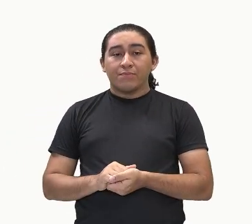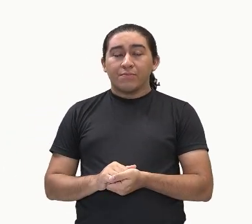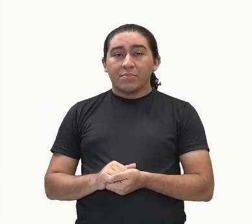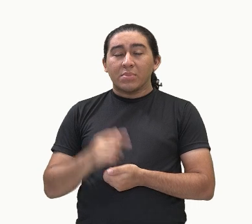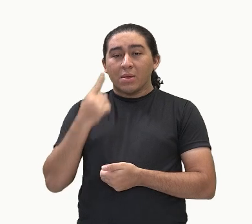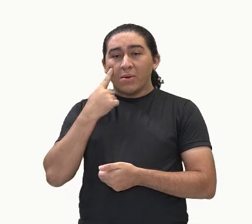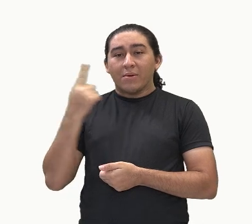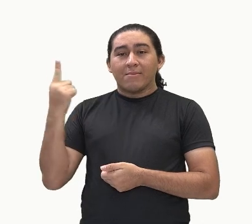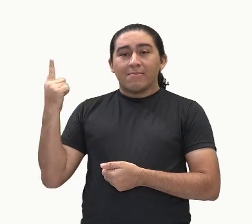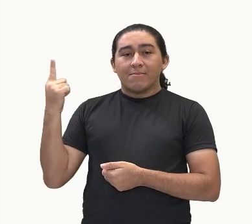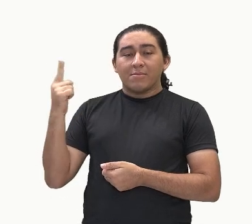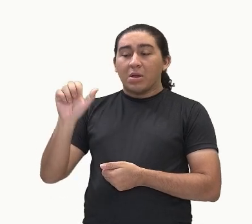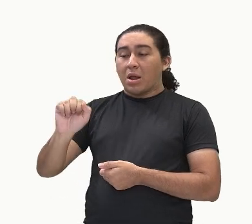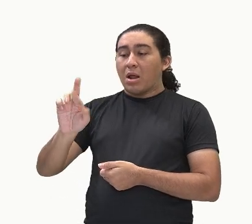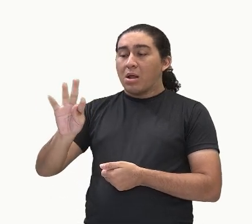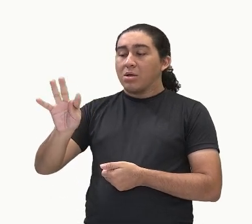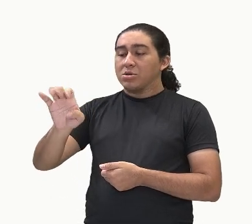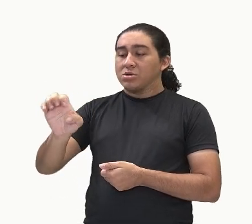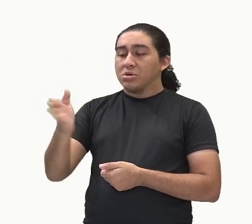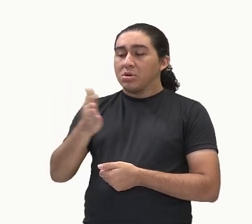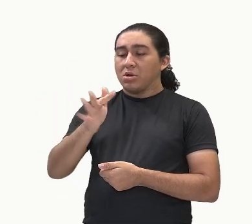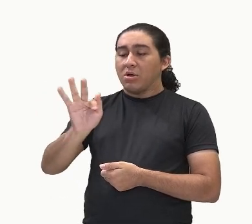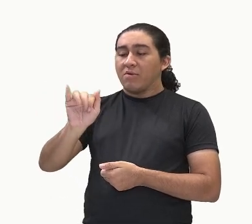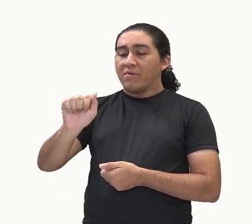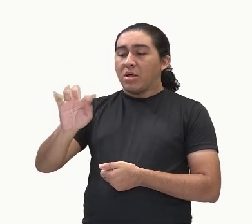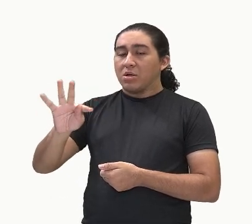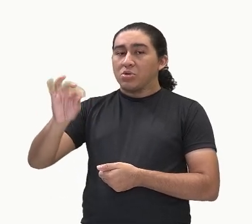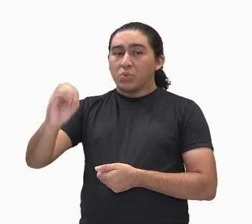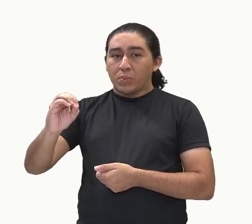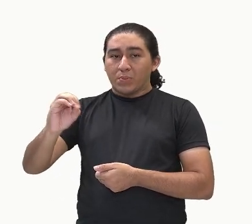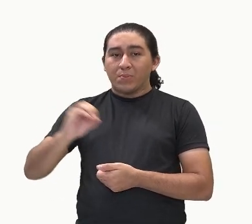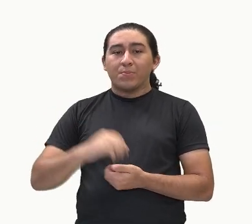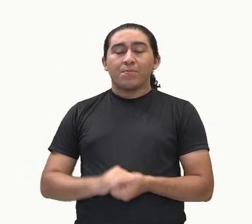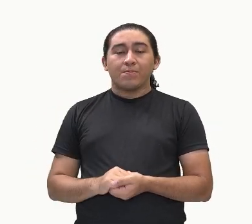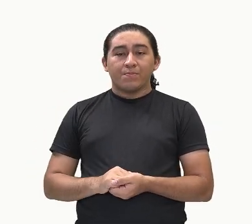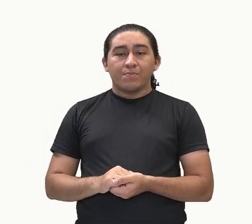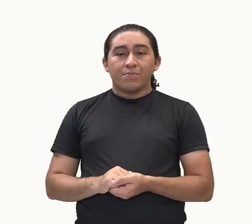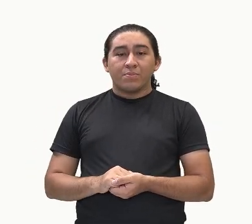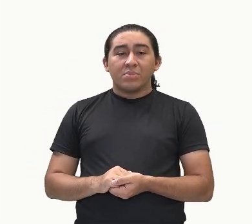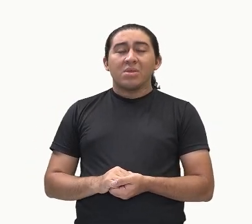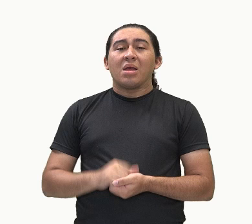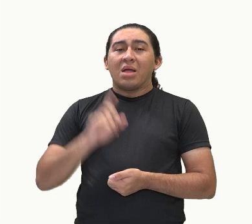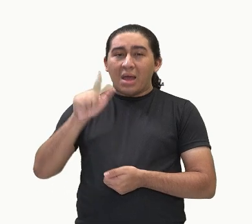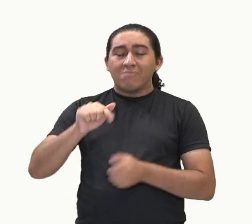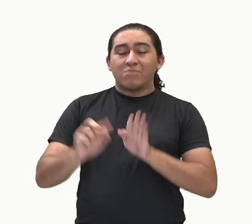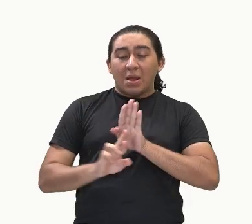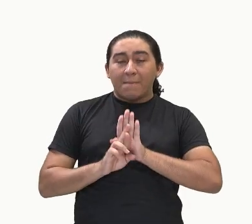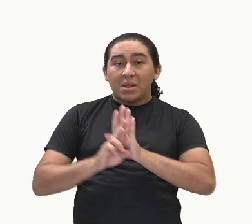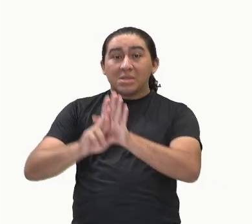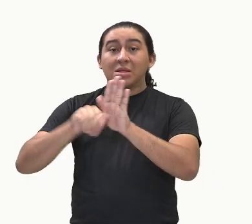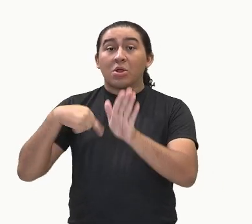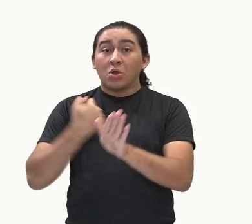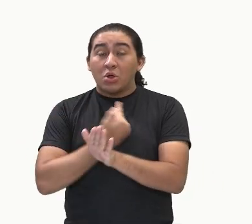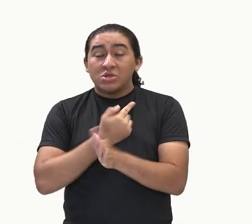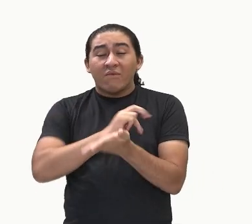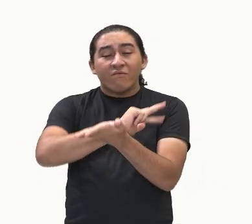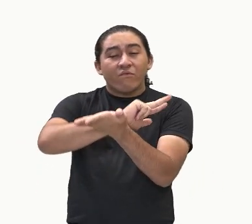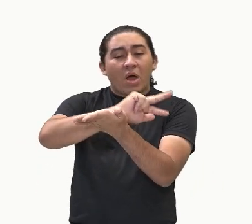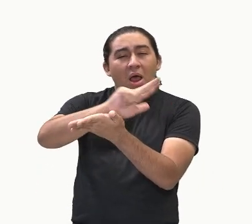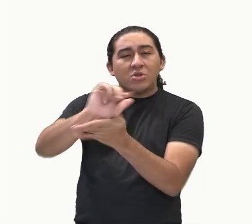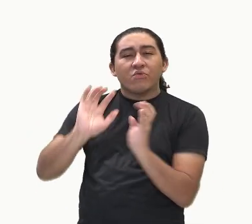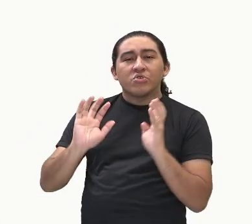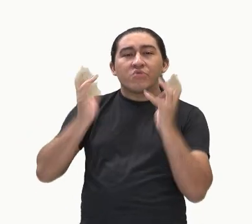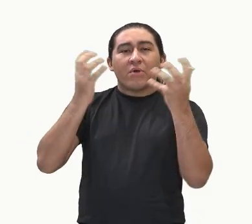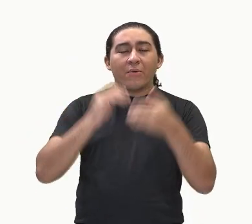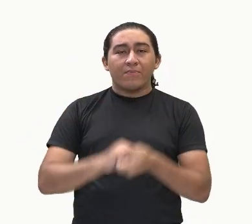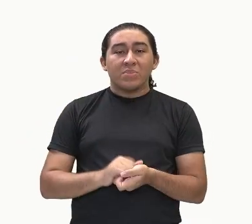que tem uma via que tem nos representado em vários festivais. O Artefato, ele é a